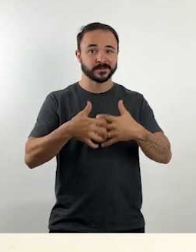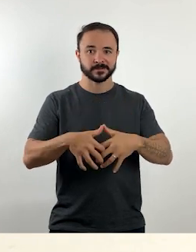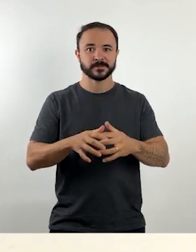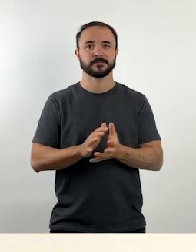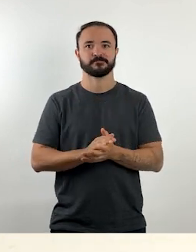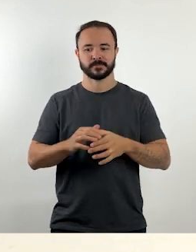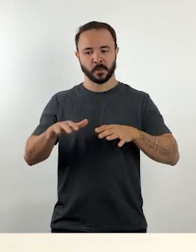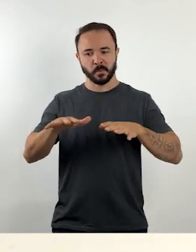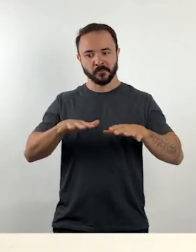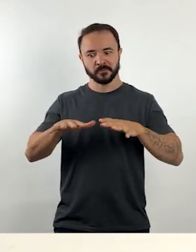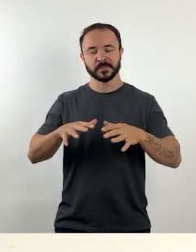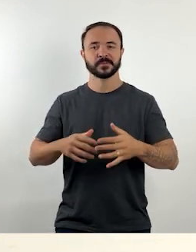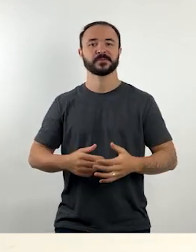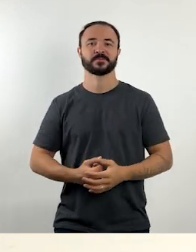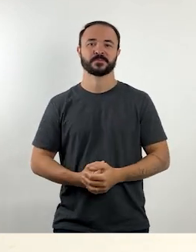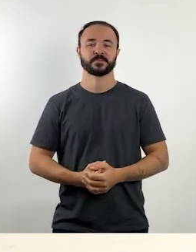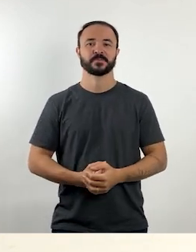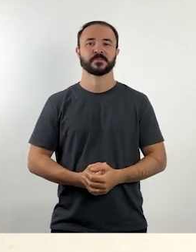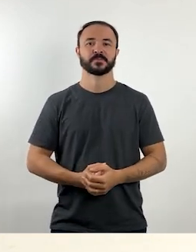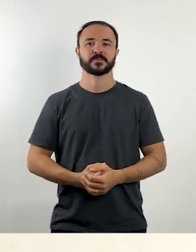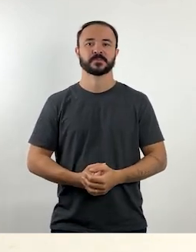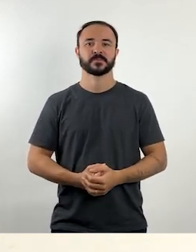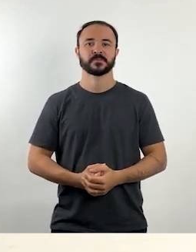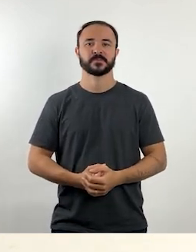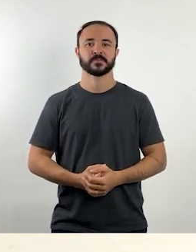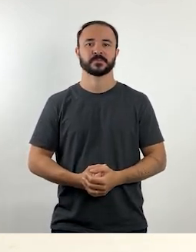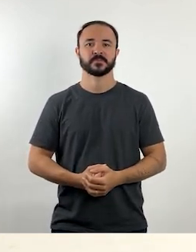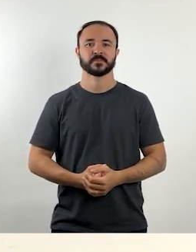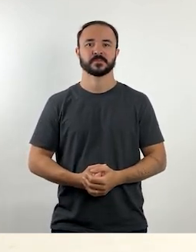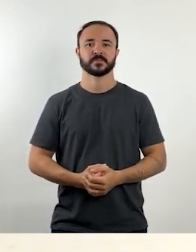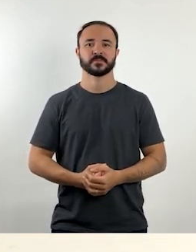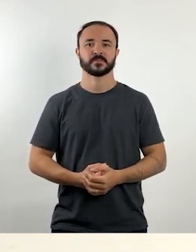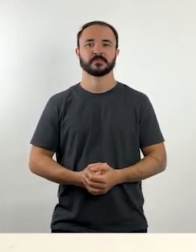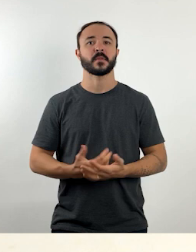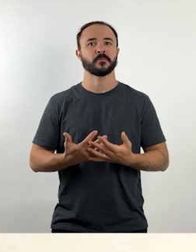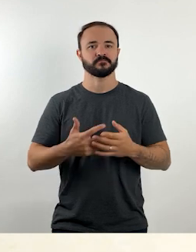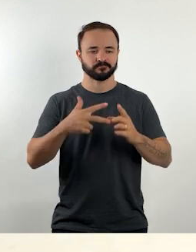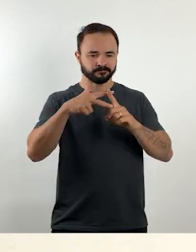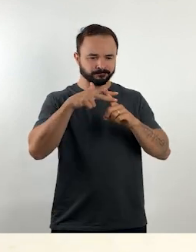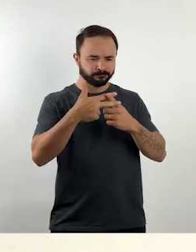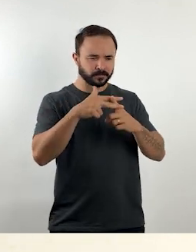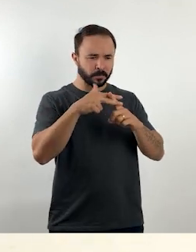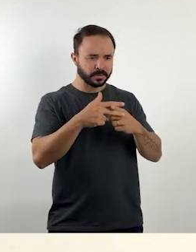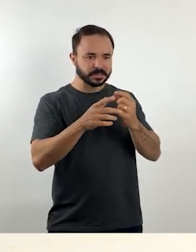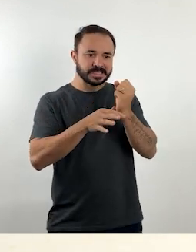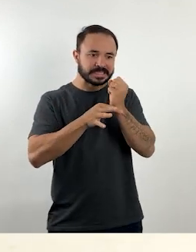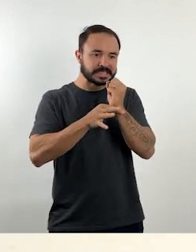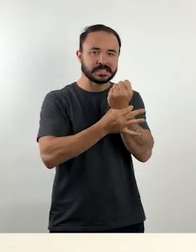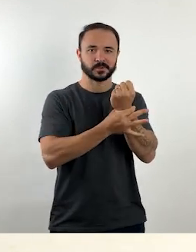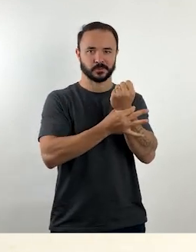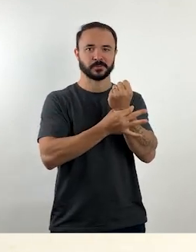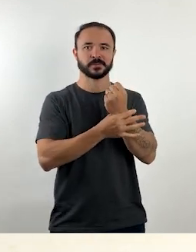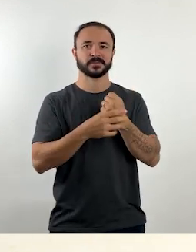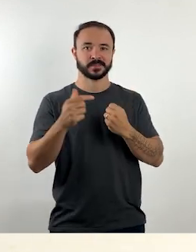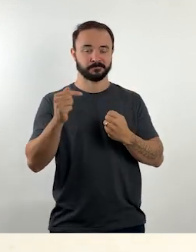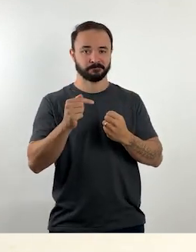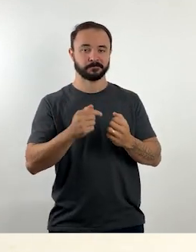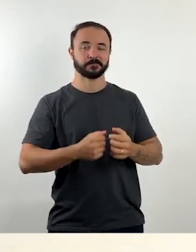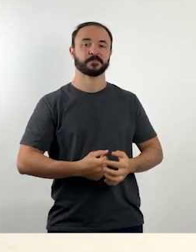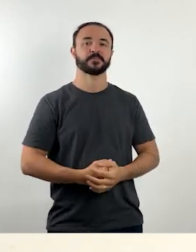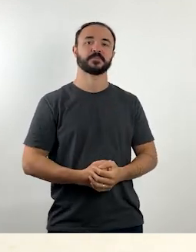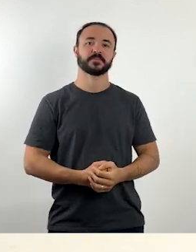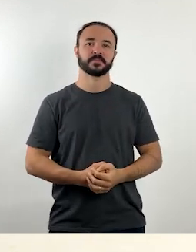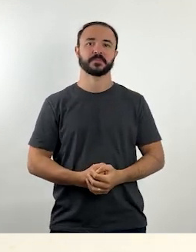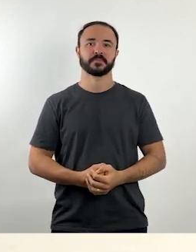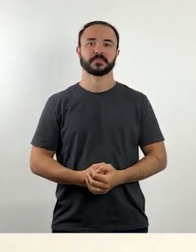motor. E aí, vou e aperto, fixo com a minha haste dessa